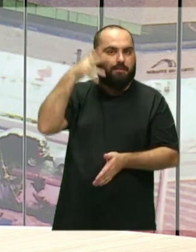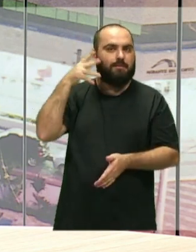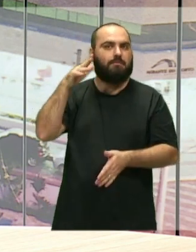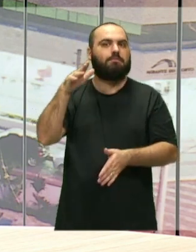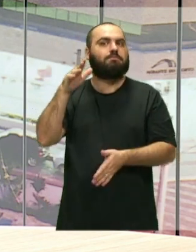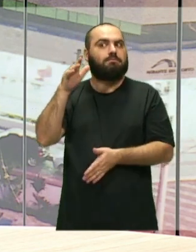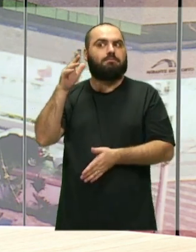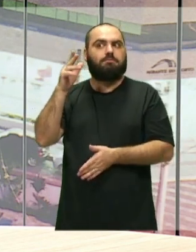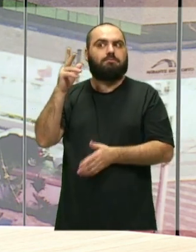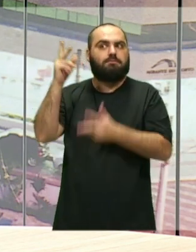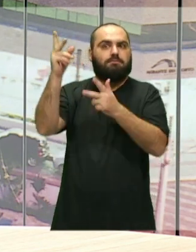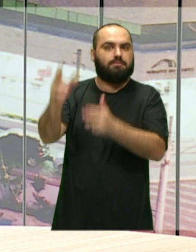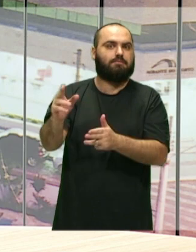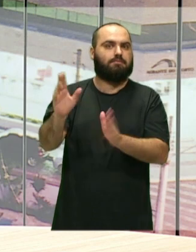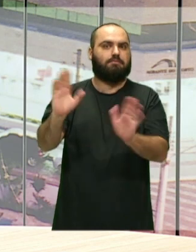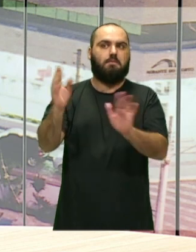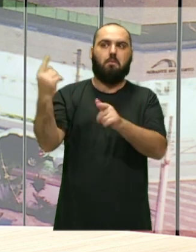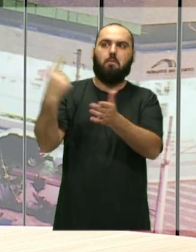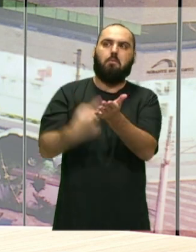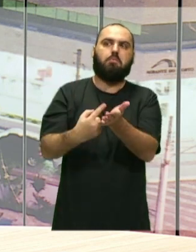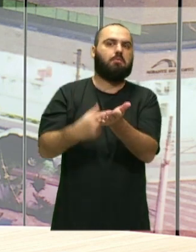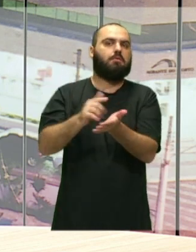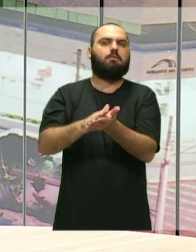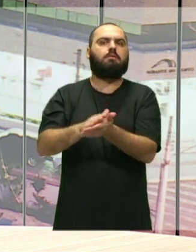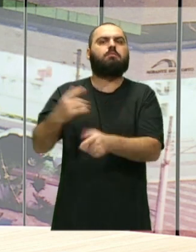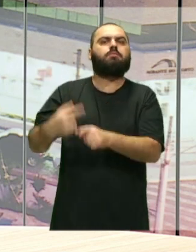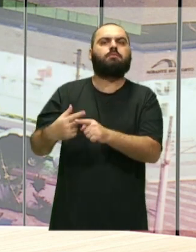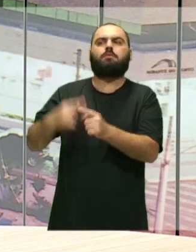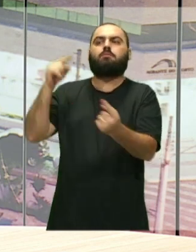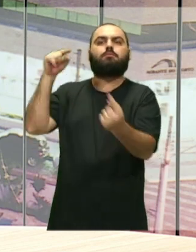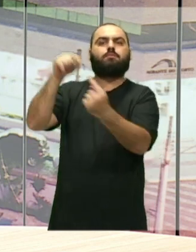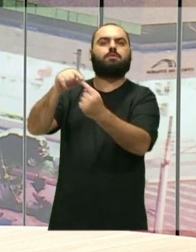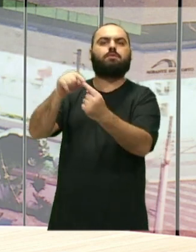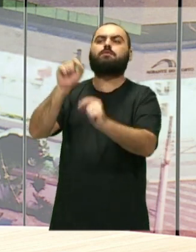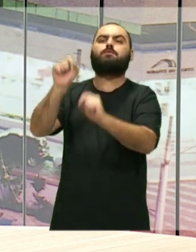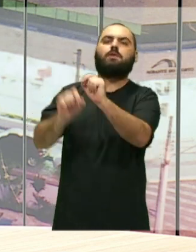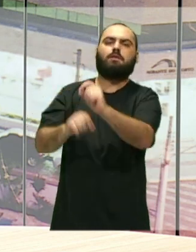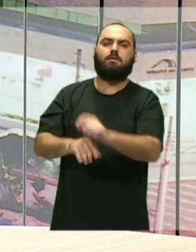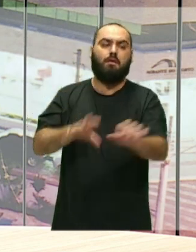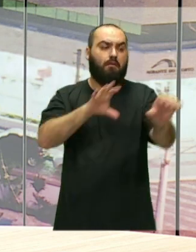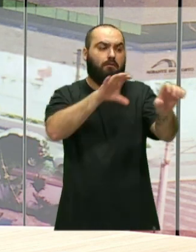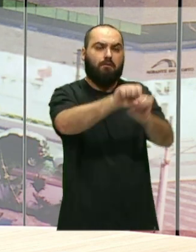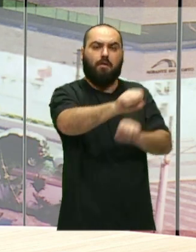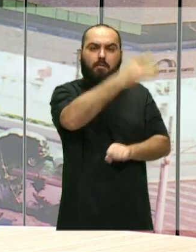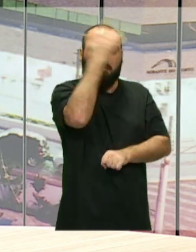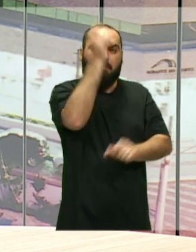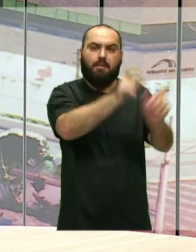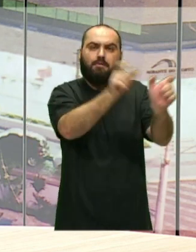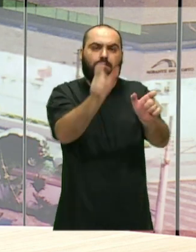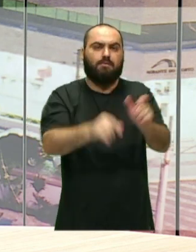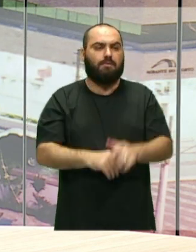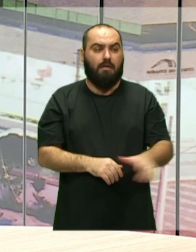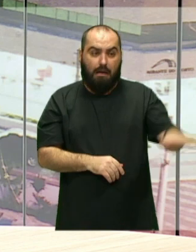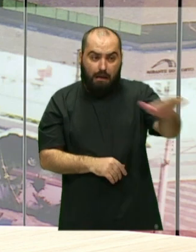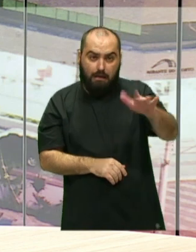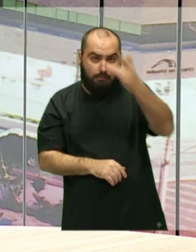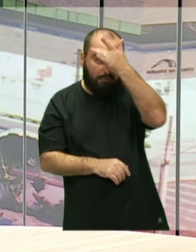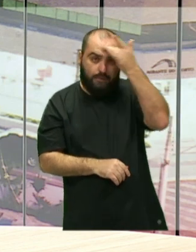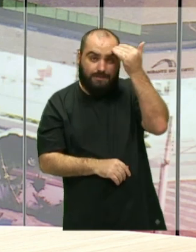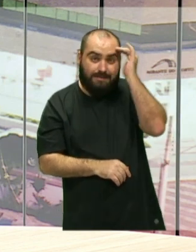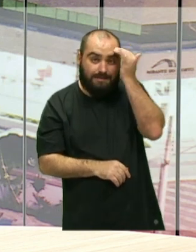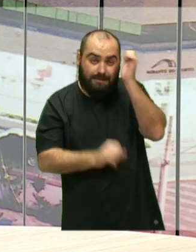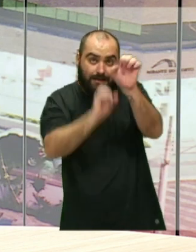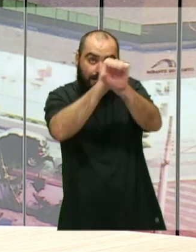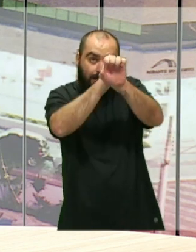dentro daquilo sem a gente combinar que é objetivo é o objetivo é o que formar pessoas fazer com que essas pessoas entendam que